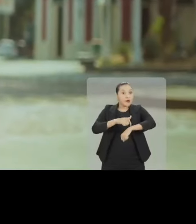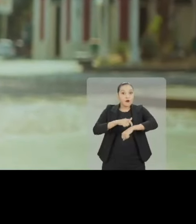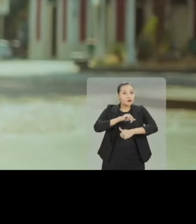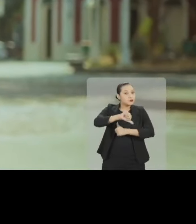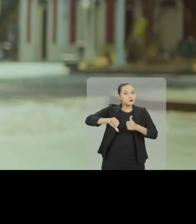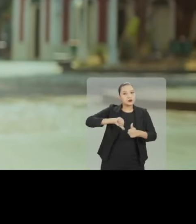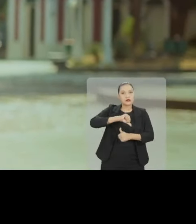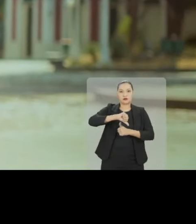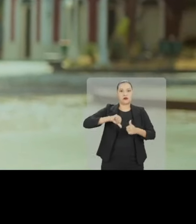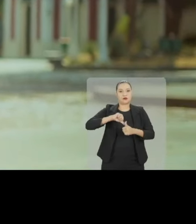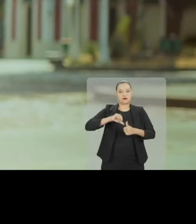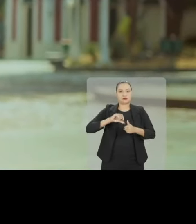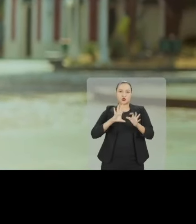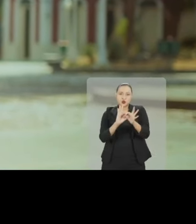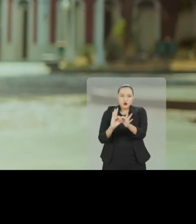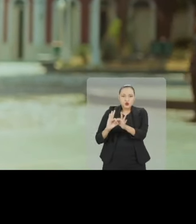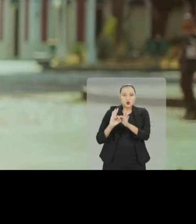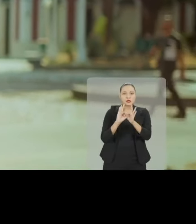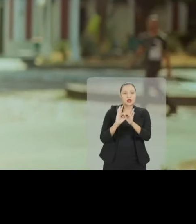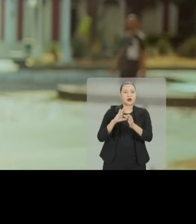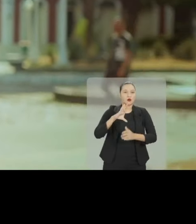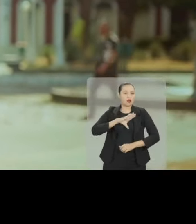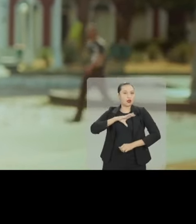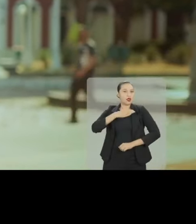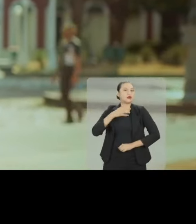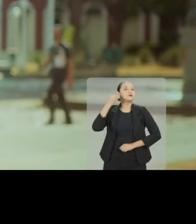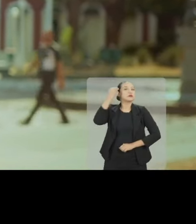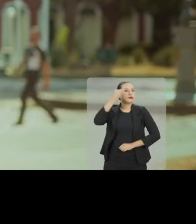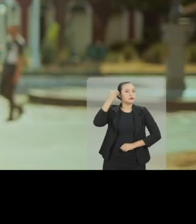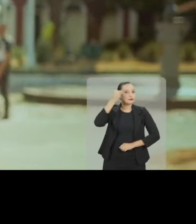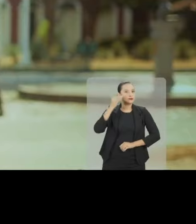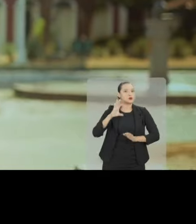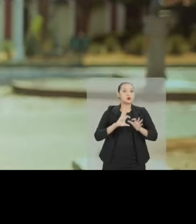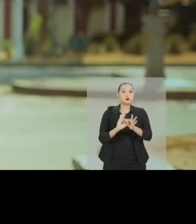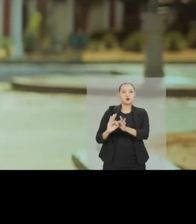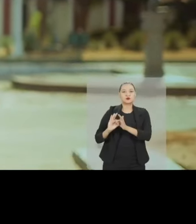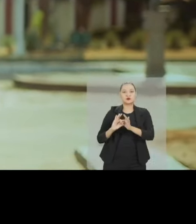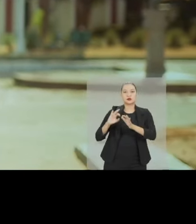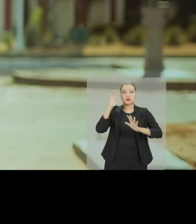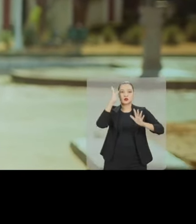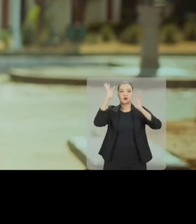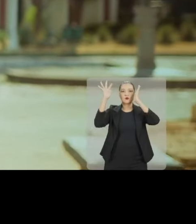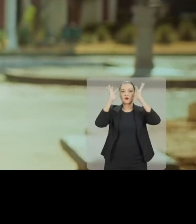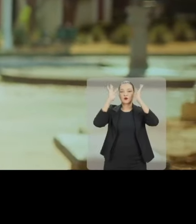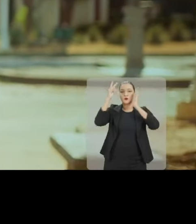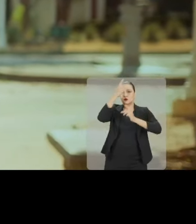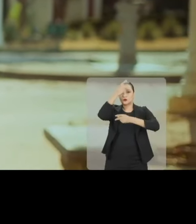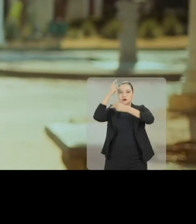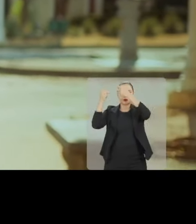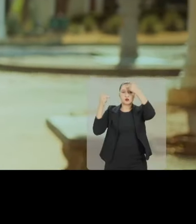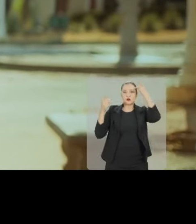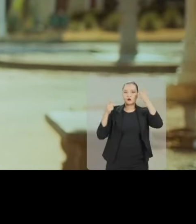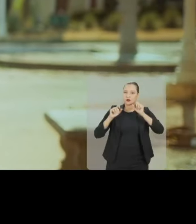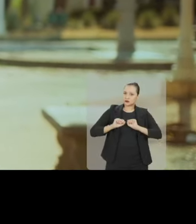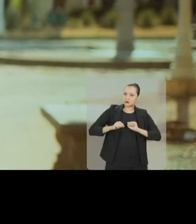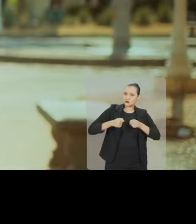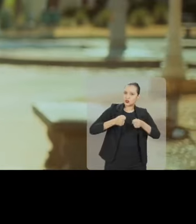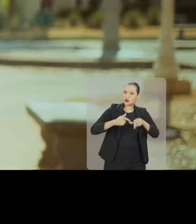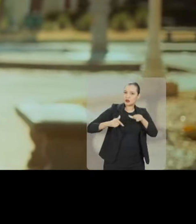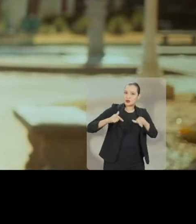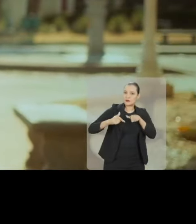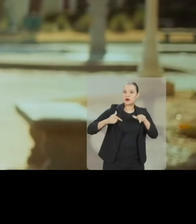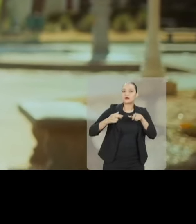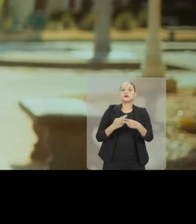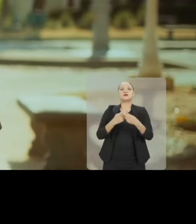Chegou a hora de mudar isso, de juntar experiência e coragem, de juntar pessoas e sonhos, de juntar força de